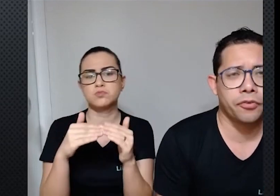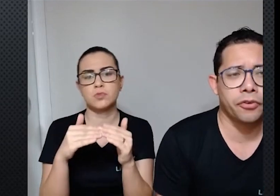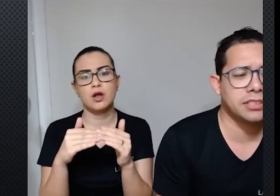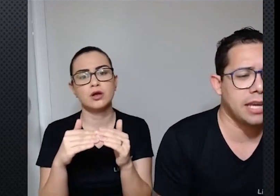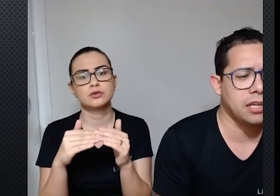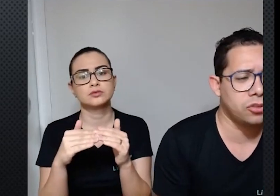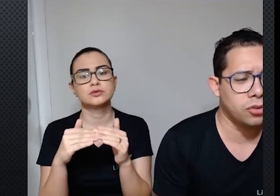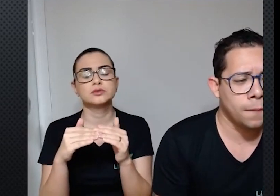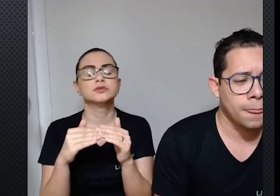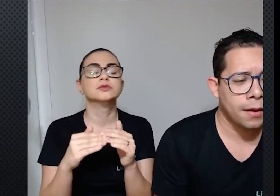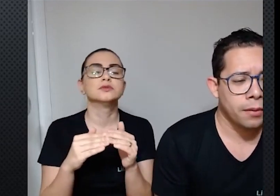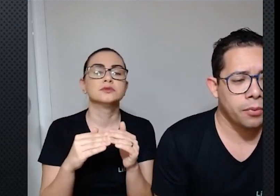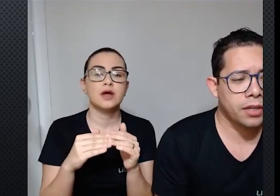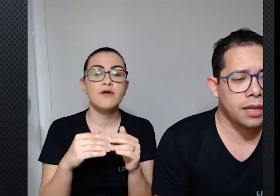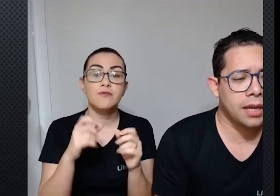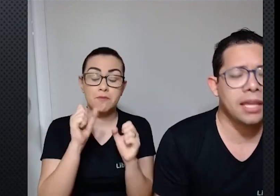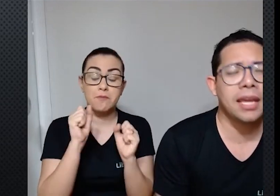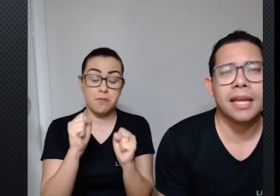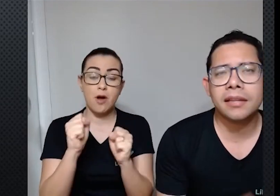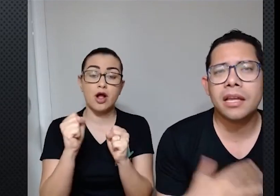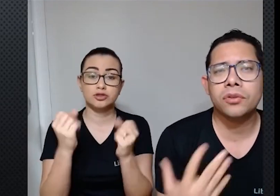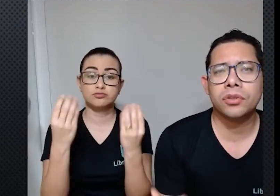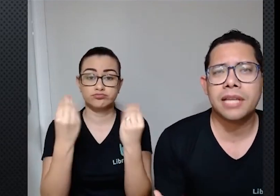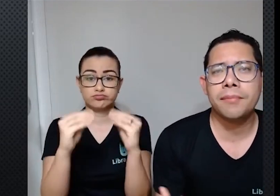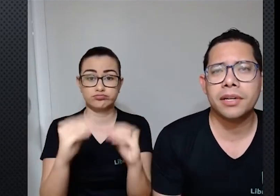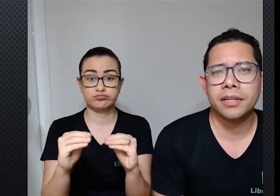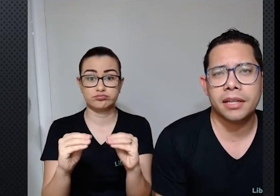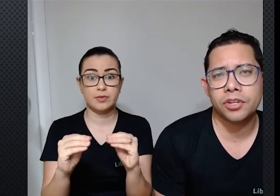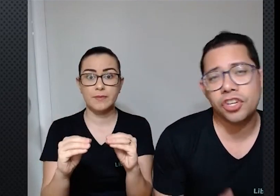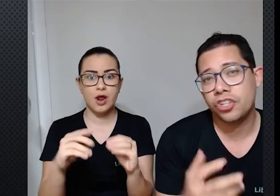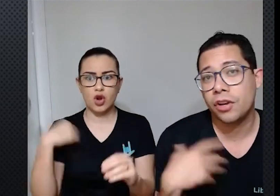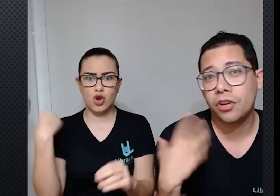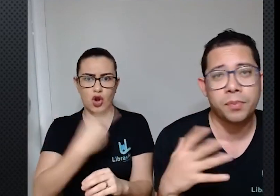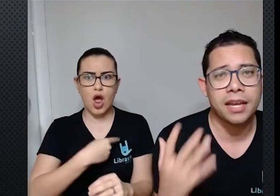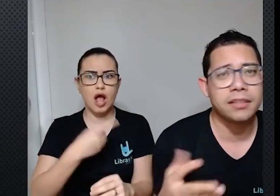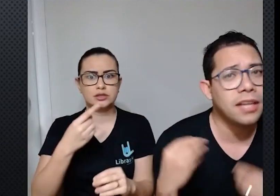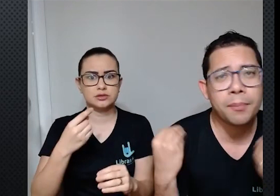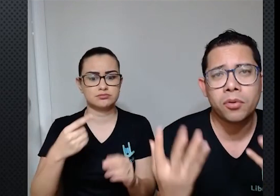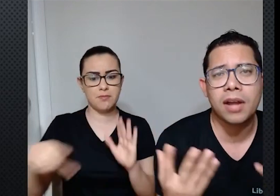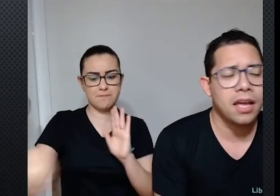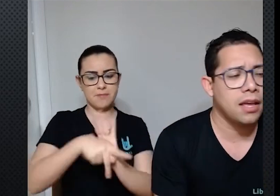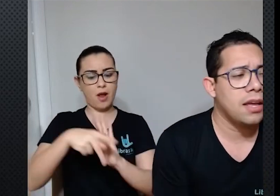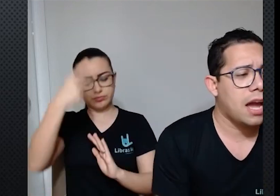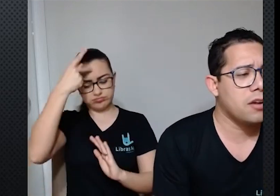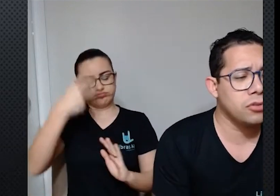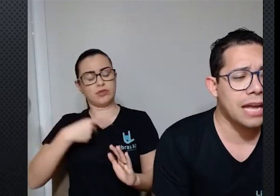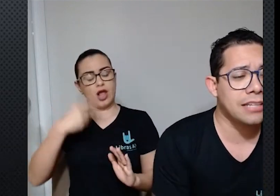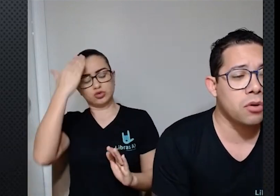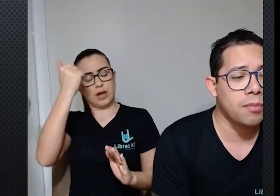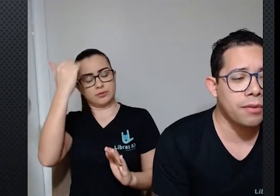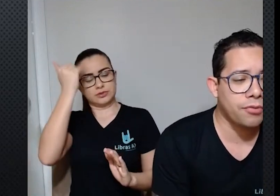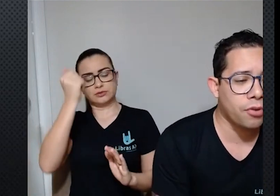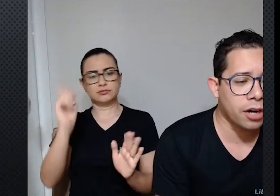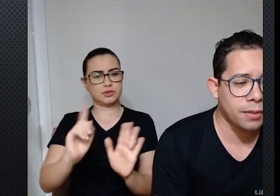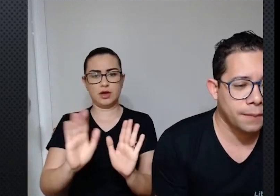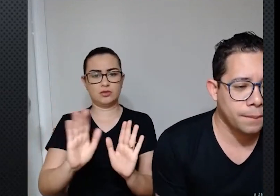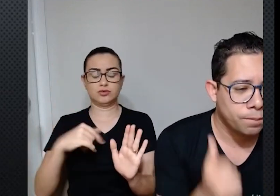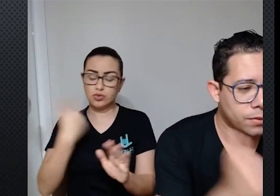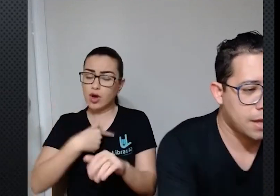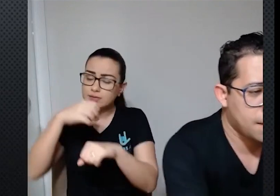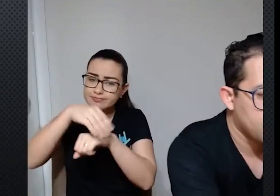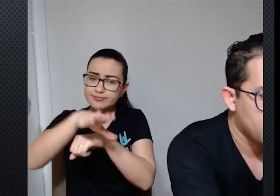gente só reforçar isso, porque ninguém é detentor do saber, né? Então a gente, com a nossa experiência, quer procurar ajudar de alguma